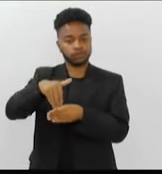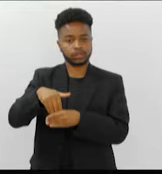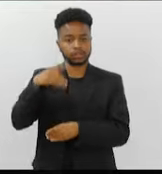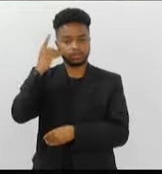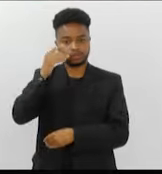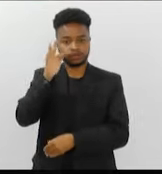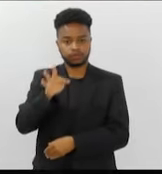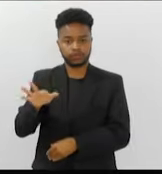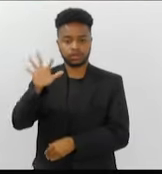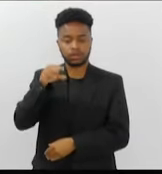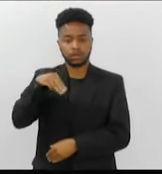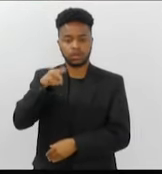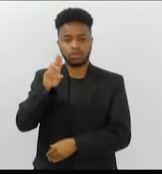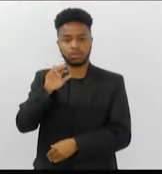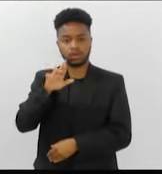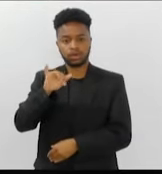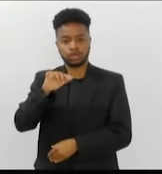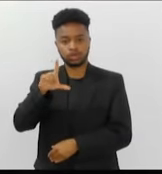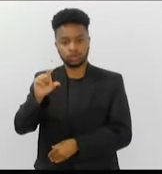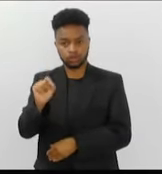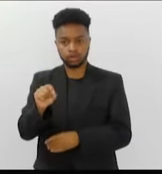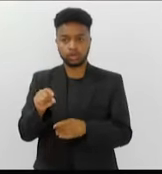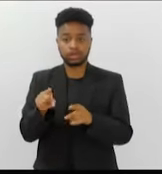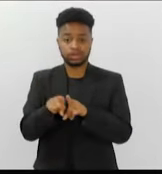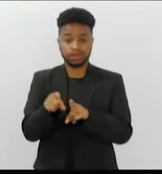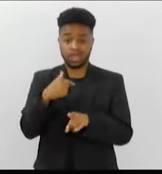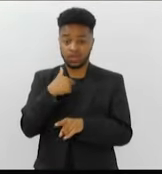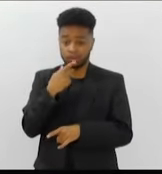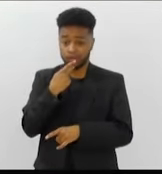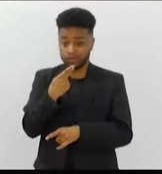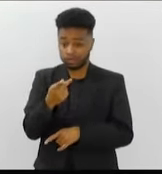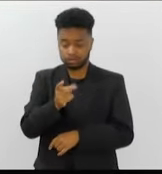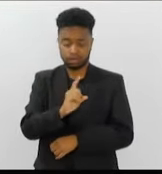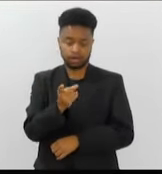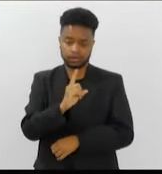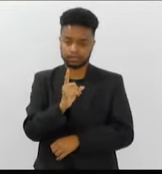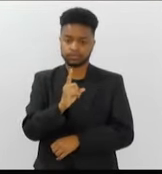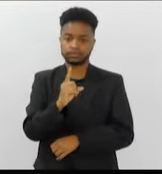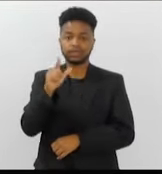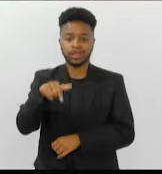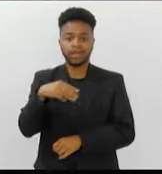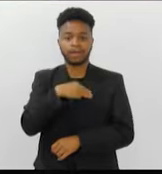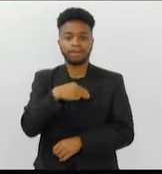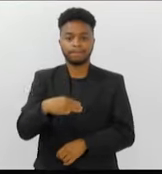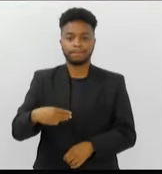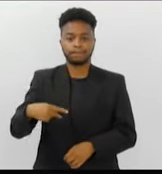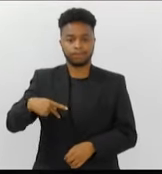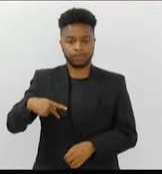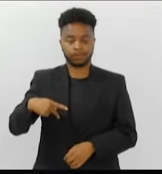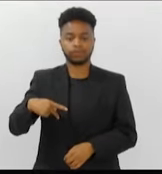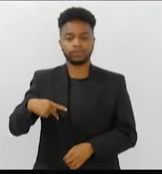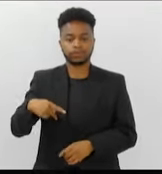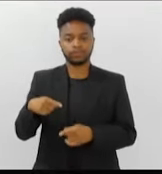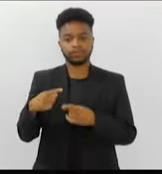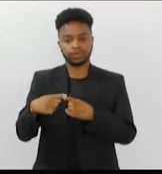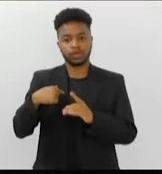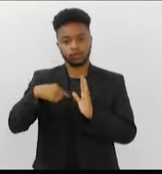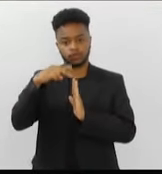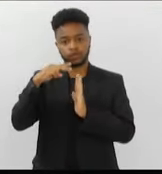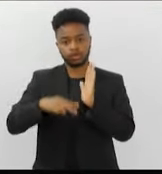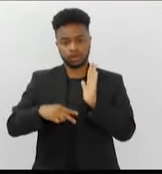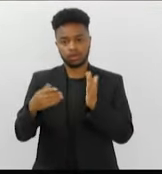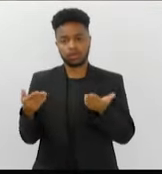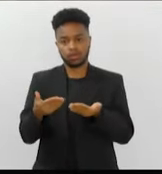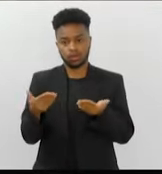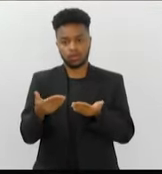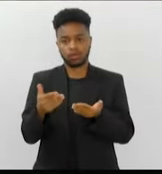federal Murilo Gouveia. E não sou eu que digo. Quem diz é o Ministério Público, que eu vou ler